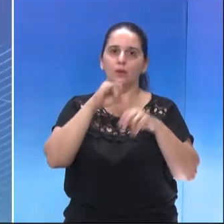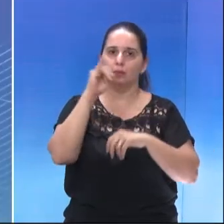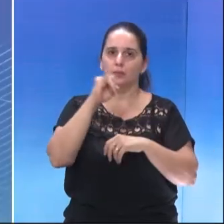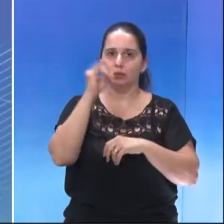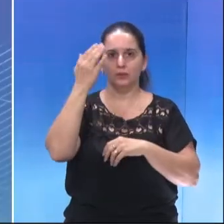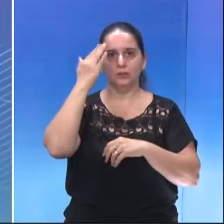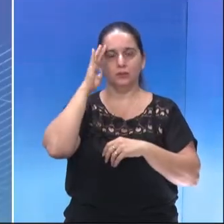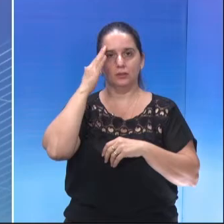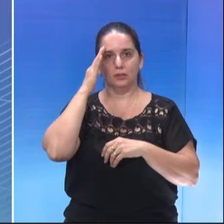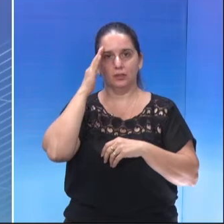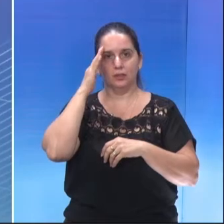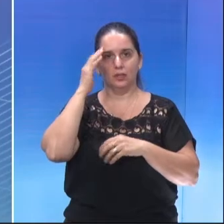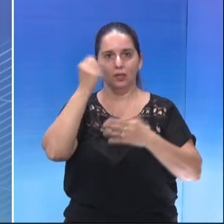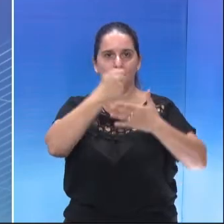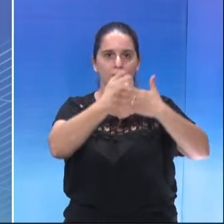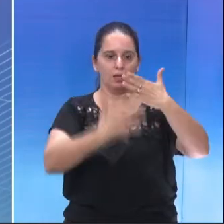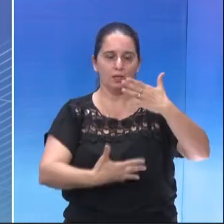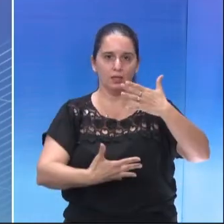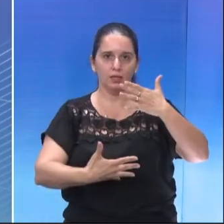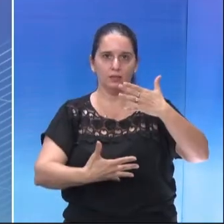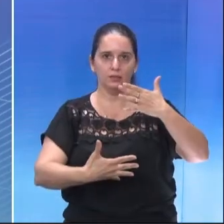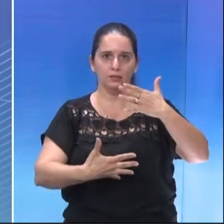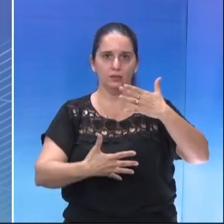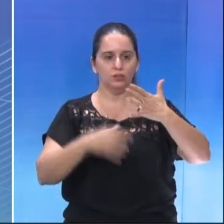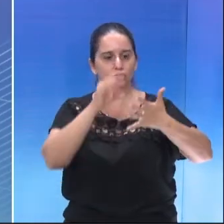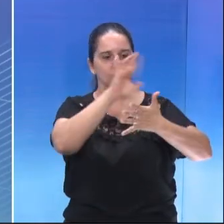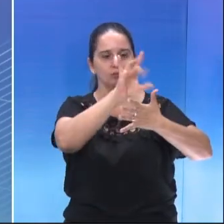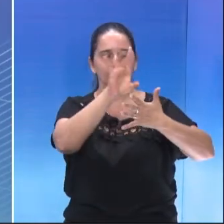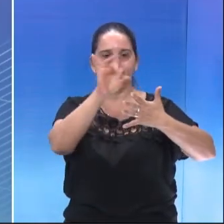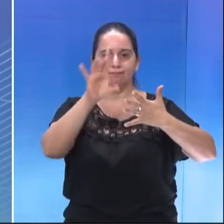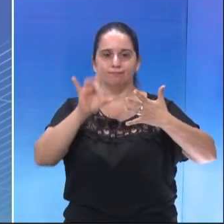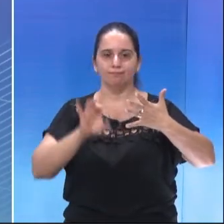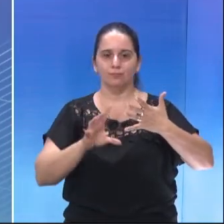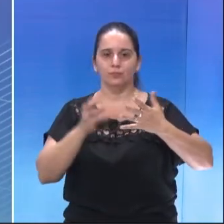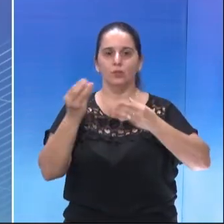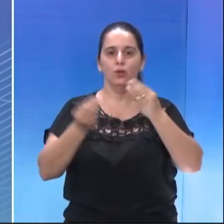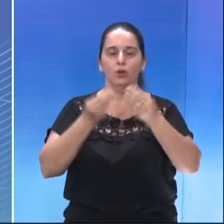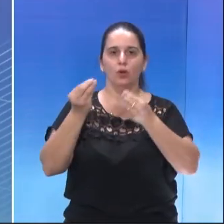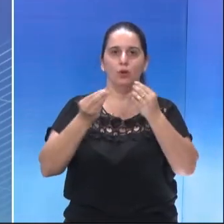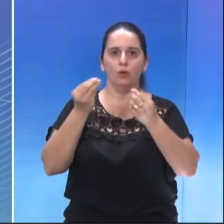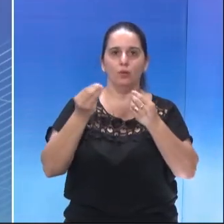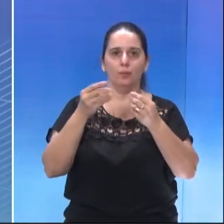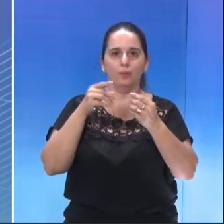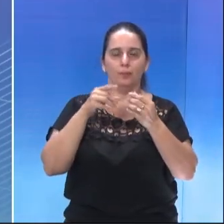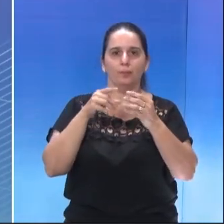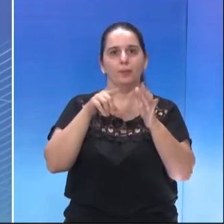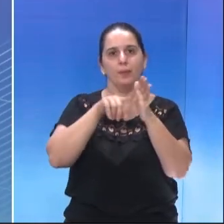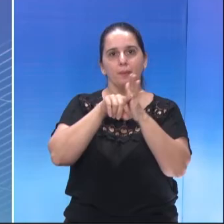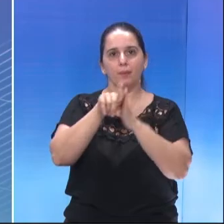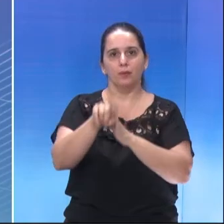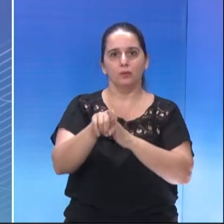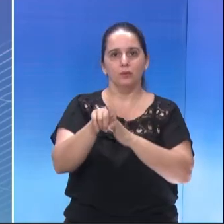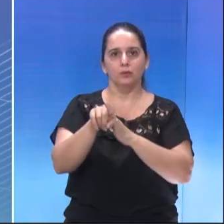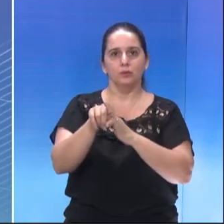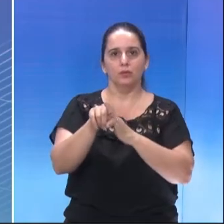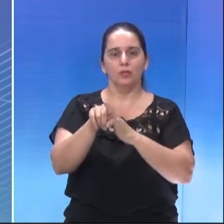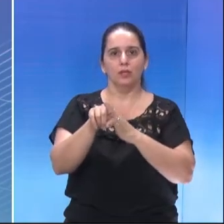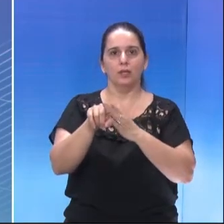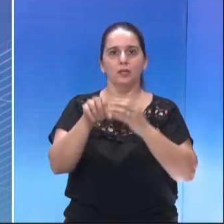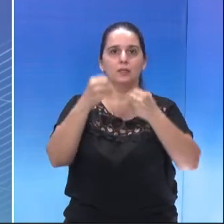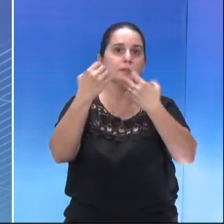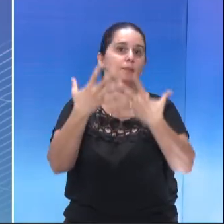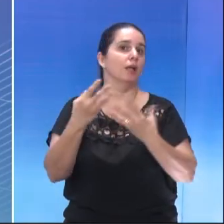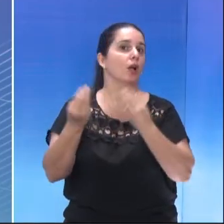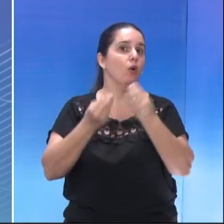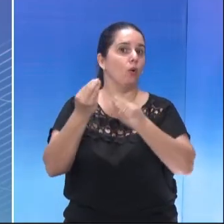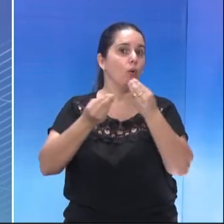importante entender a característica dessas formações, porque na questão ele apresenta as características dessas formações